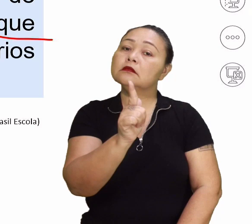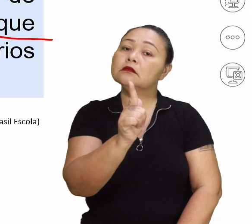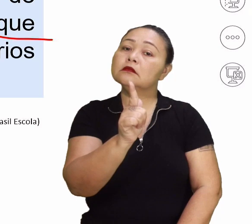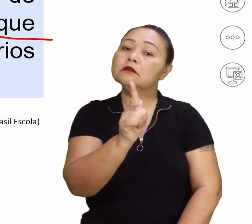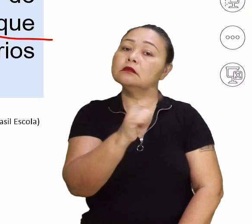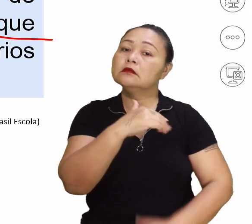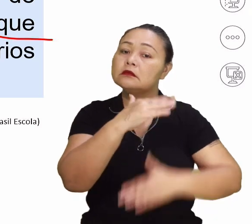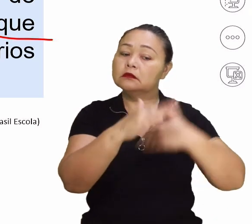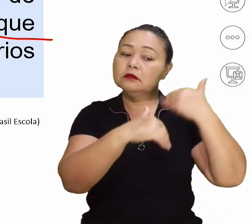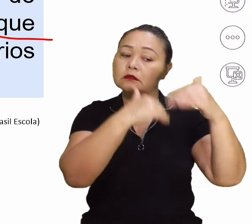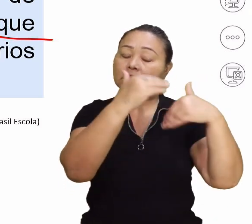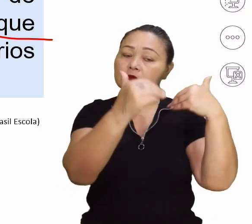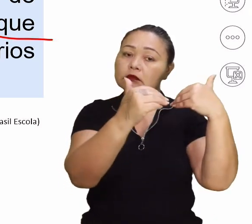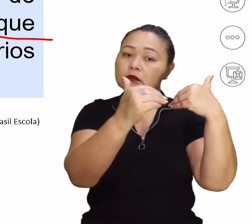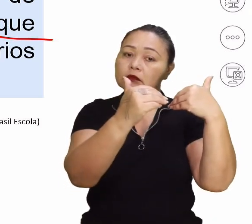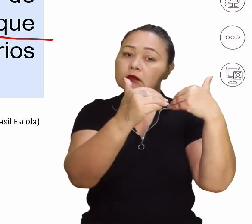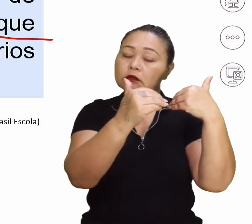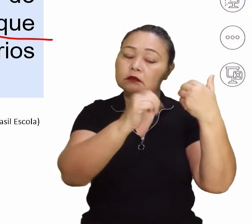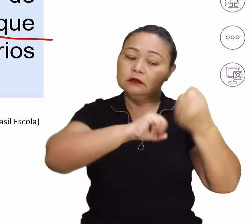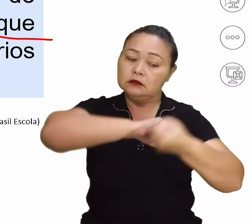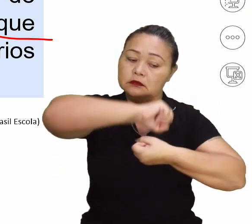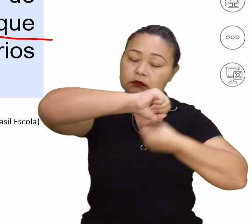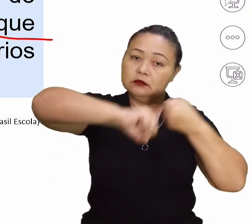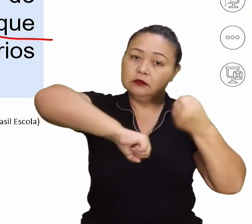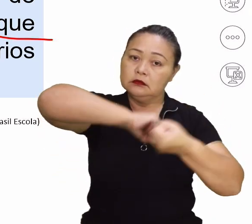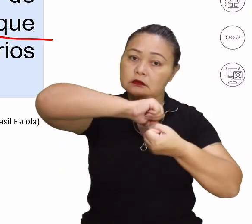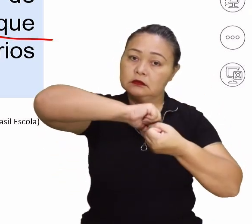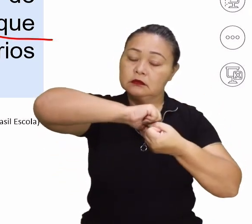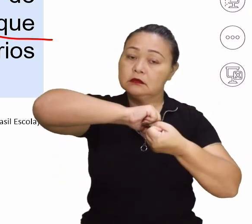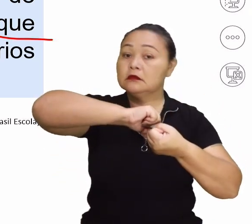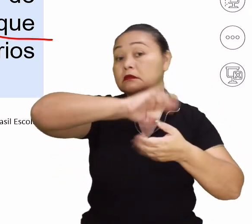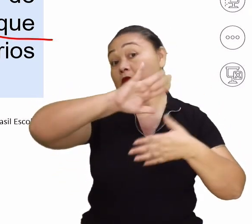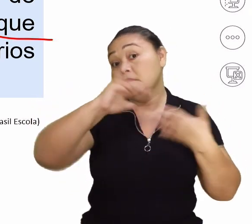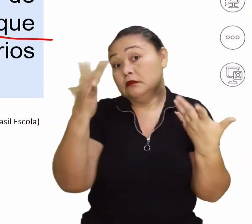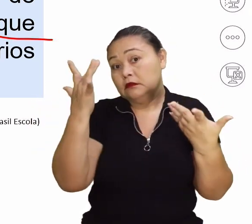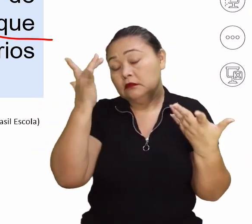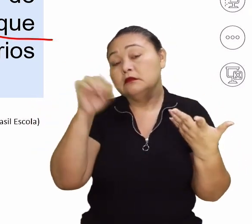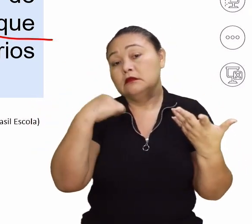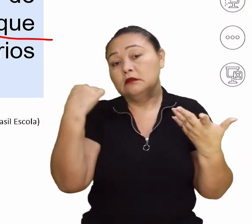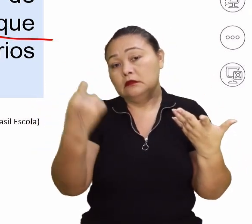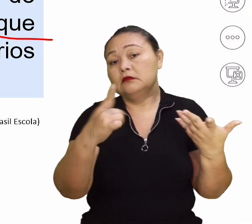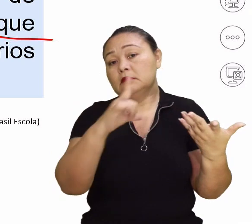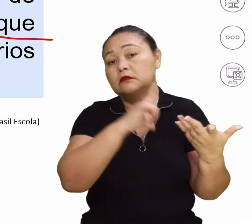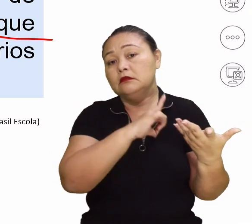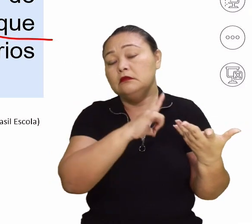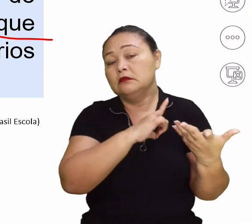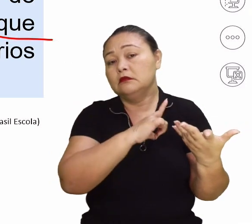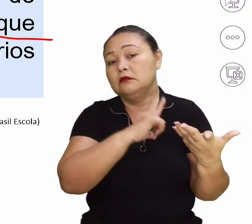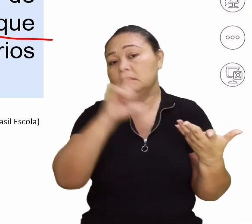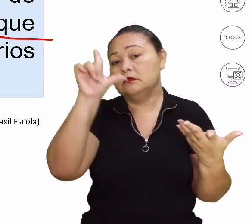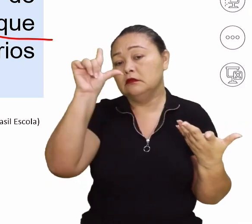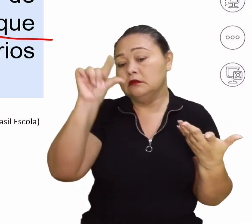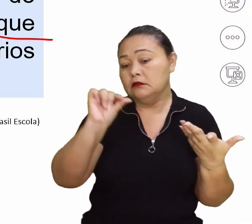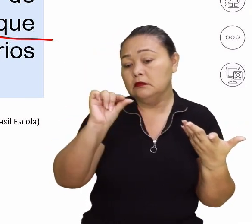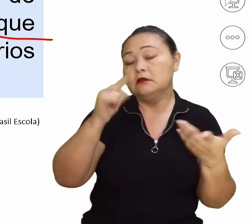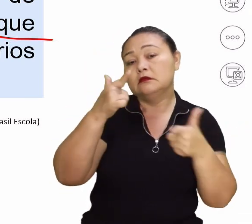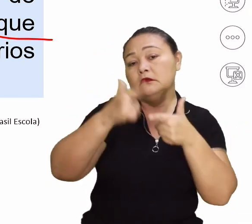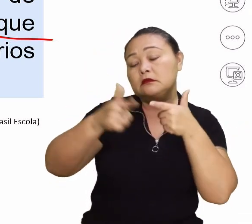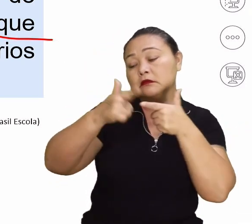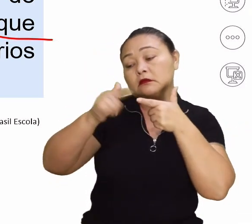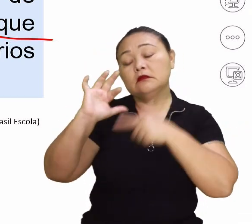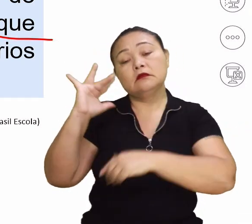o desenvolvimento sustentável, provavelmente nós teríamos menos